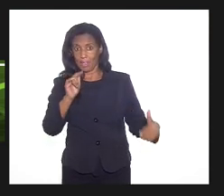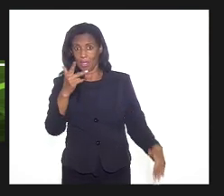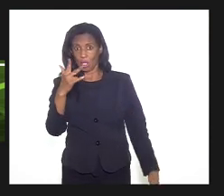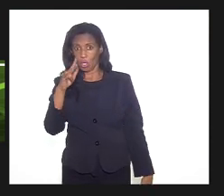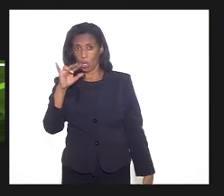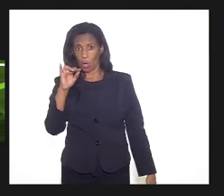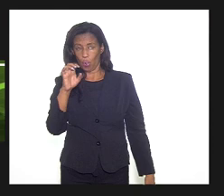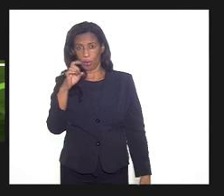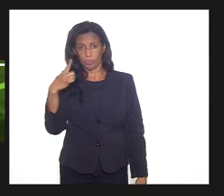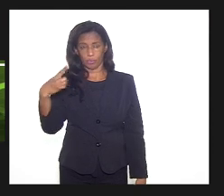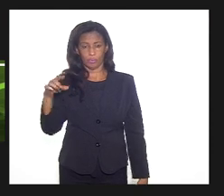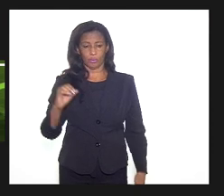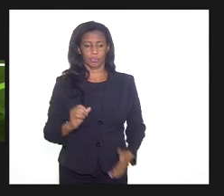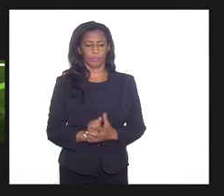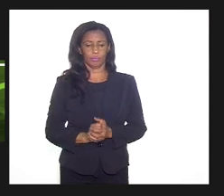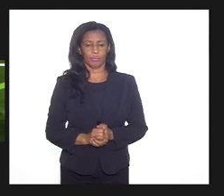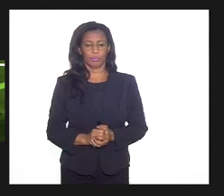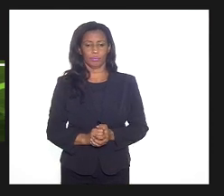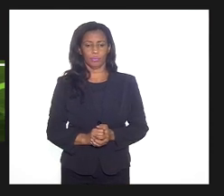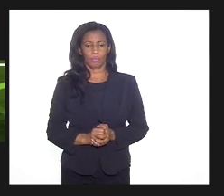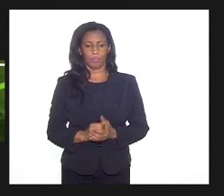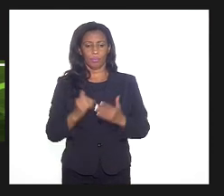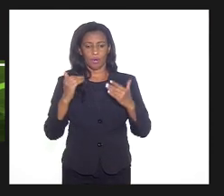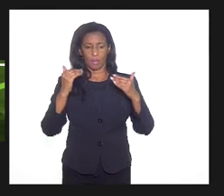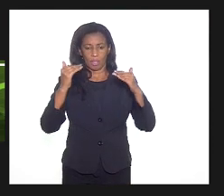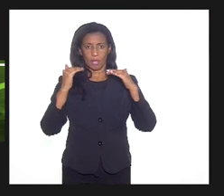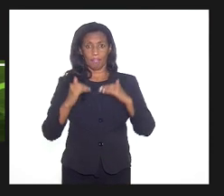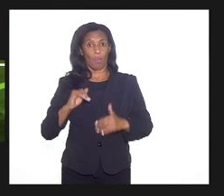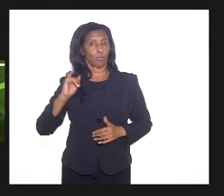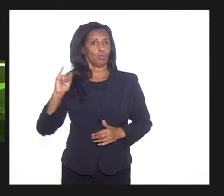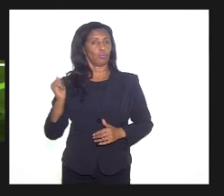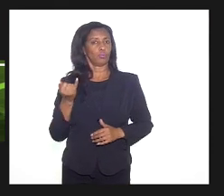ok? Esses aqui são os juros que nós acabamos